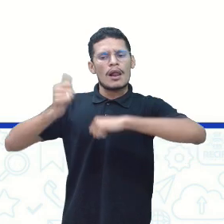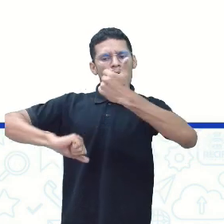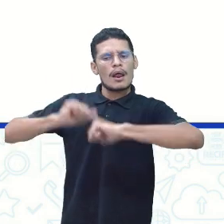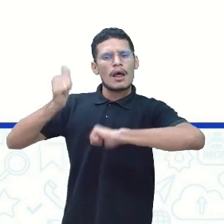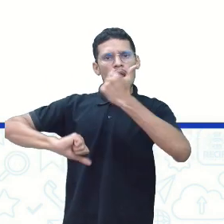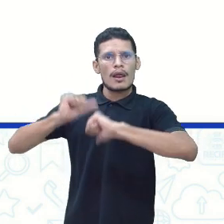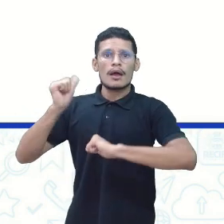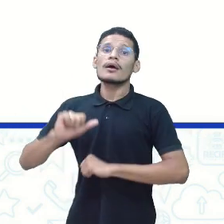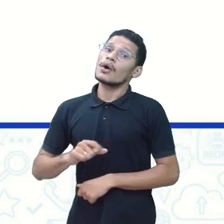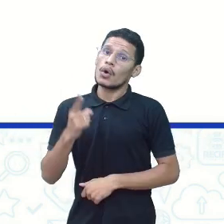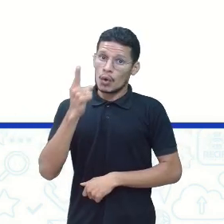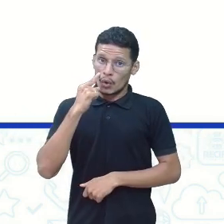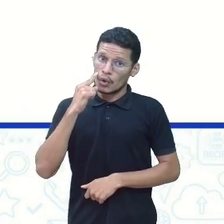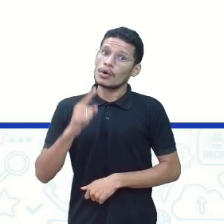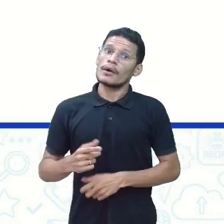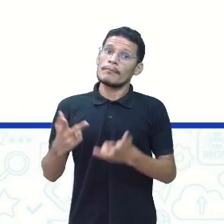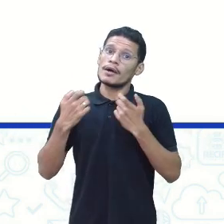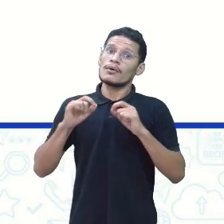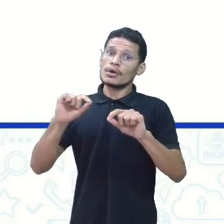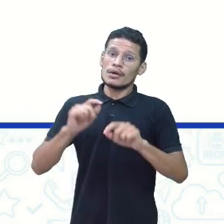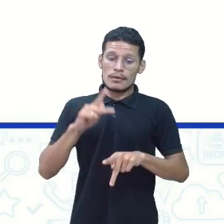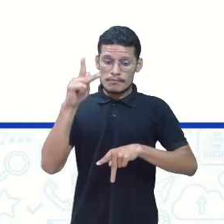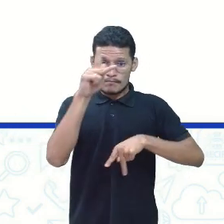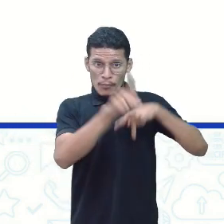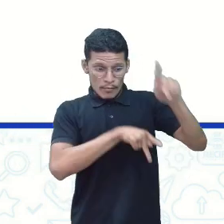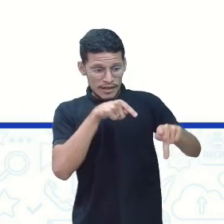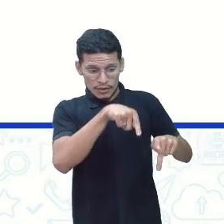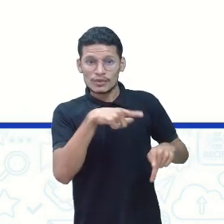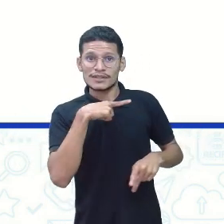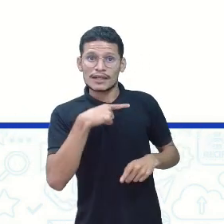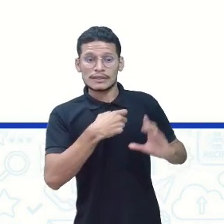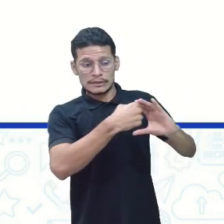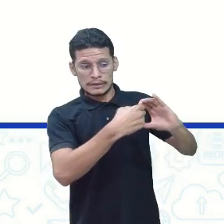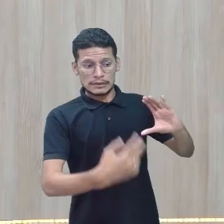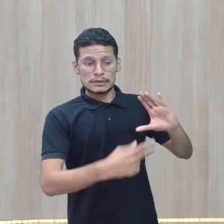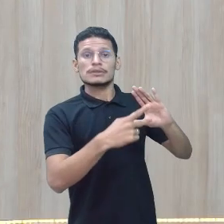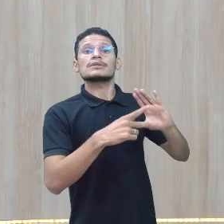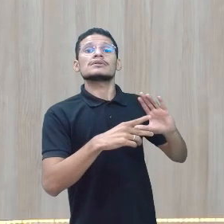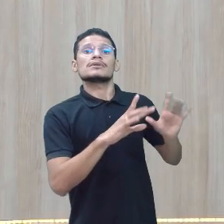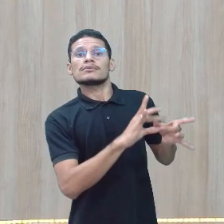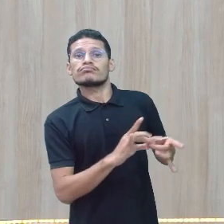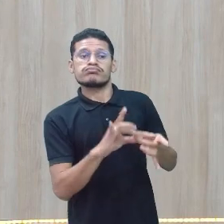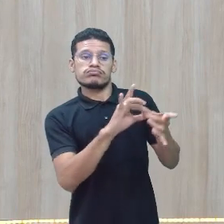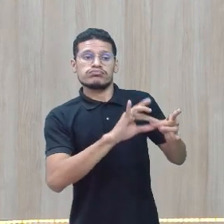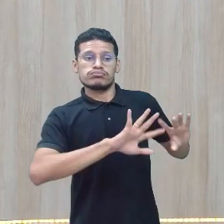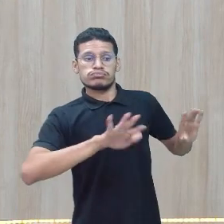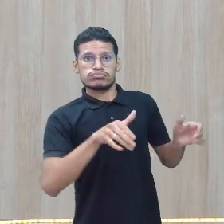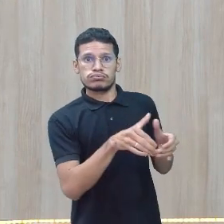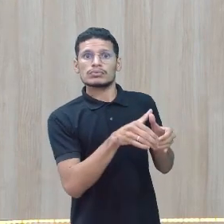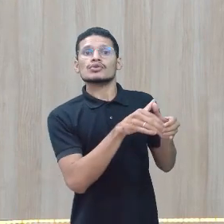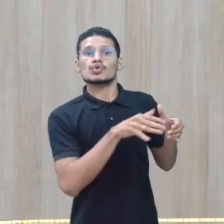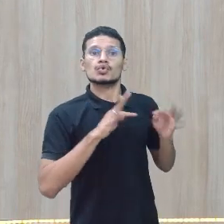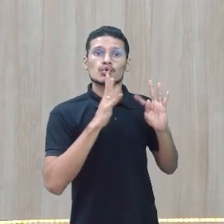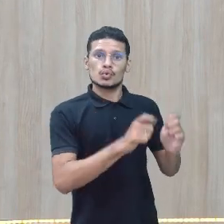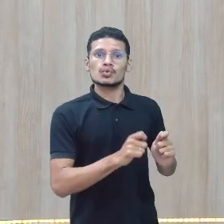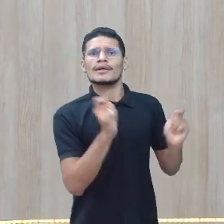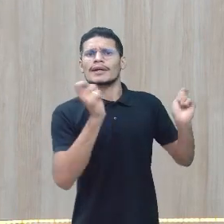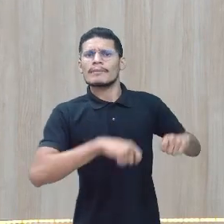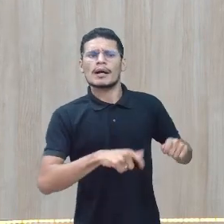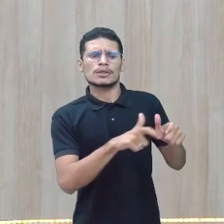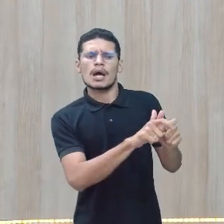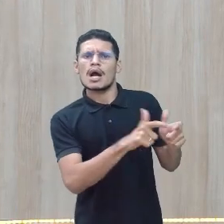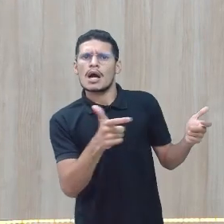Então, a gente percebe que a população ela vai ter alguma característica que vai agrupar todos eles de maneira